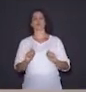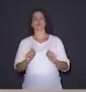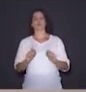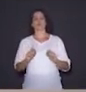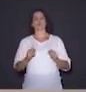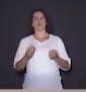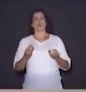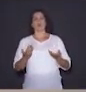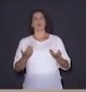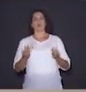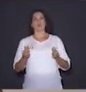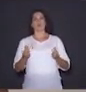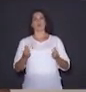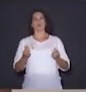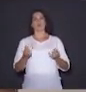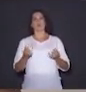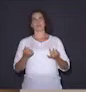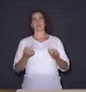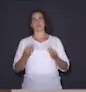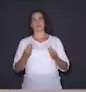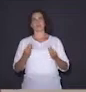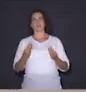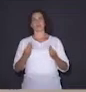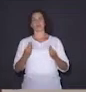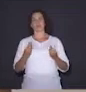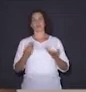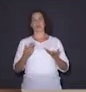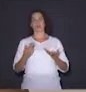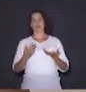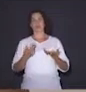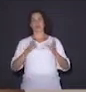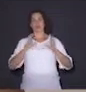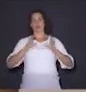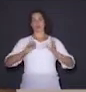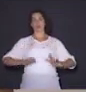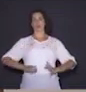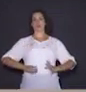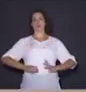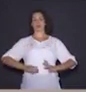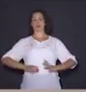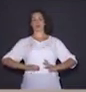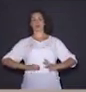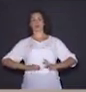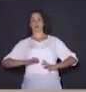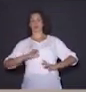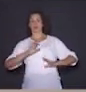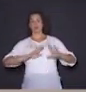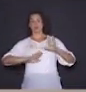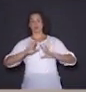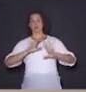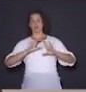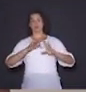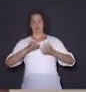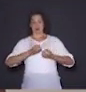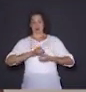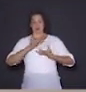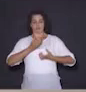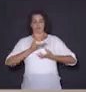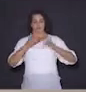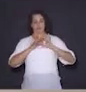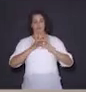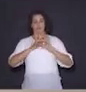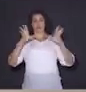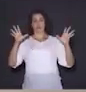uma uma postura bastante restritiva em relação à liberdade de expressão e usuários comuns da rede poderão